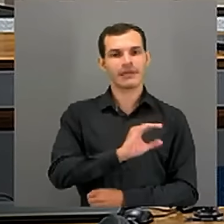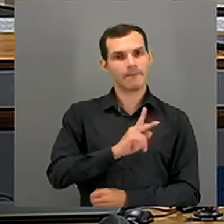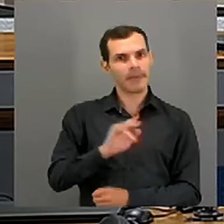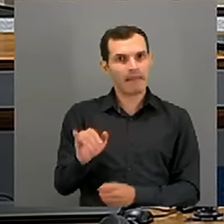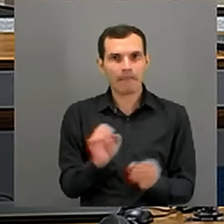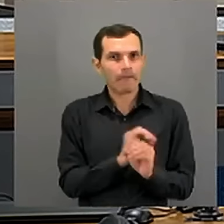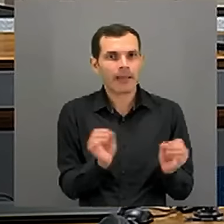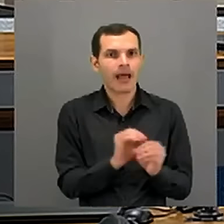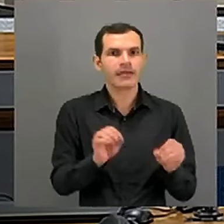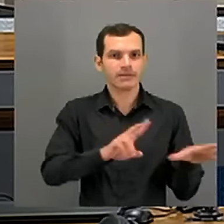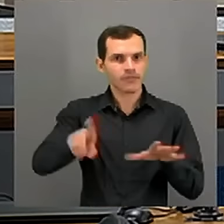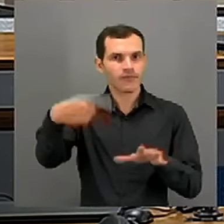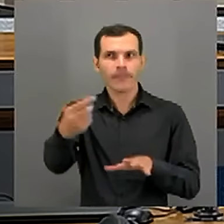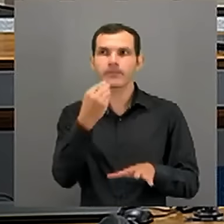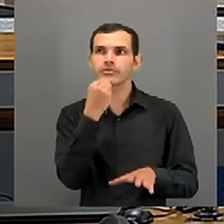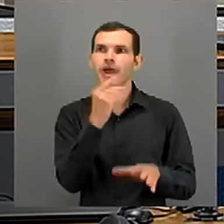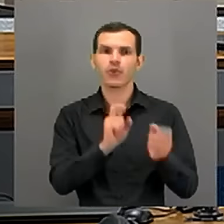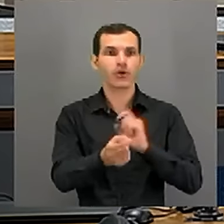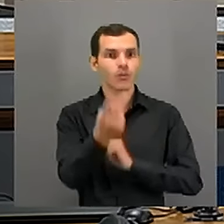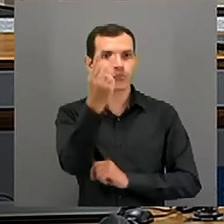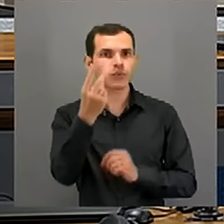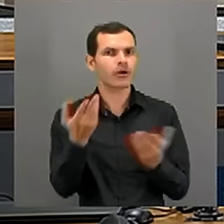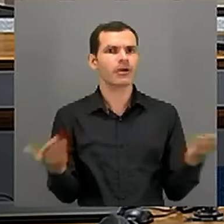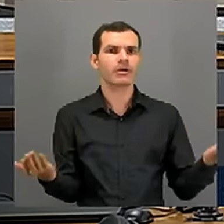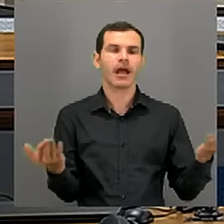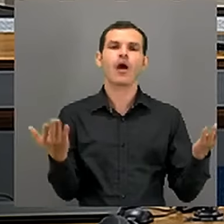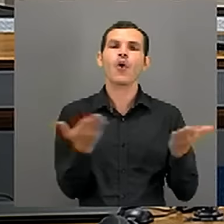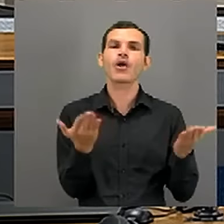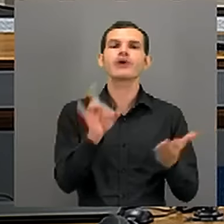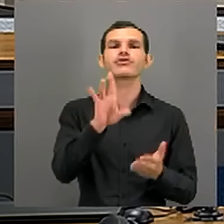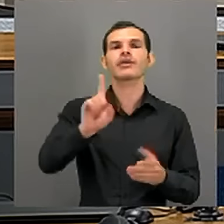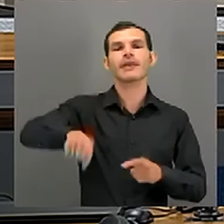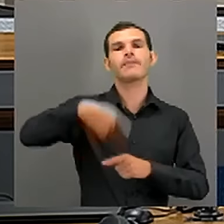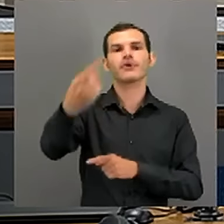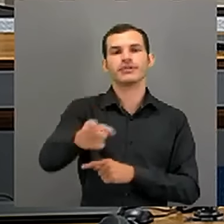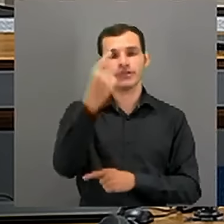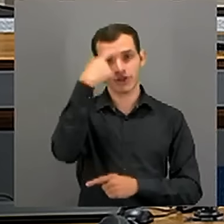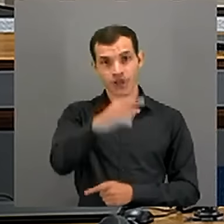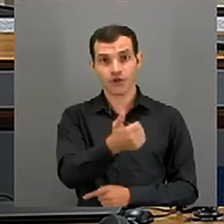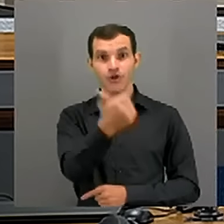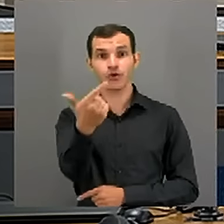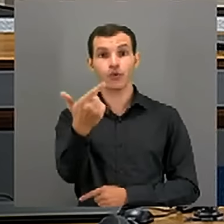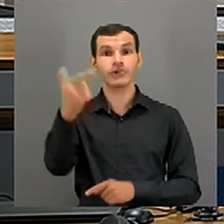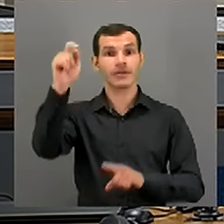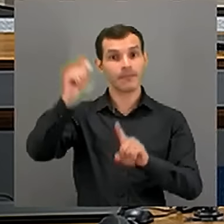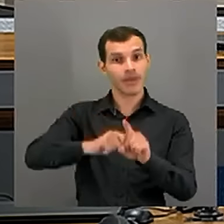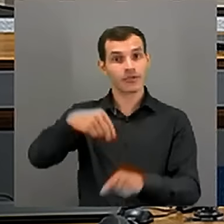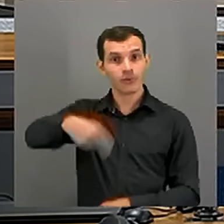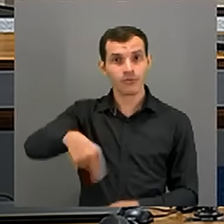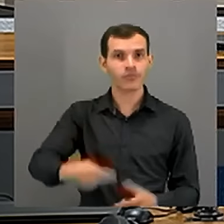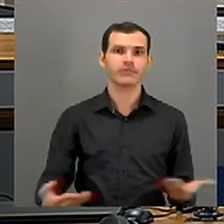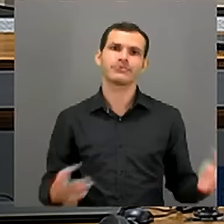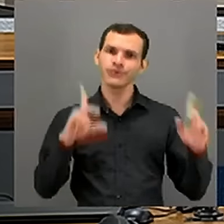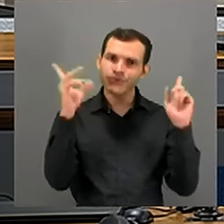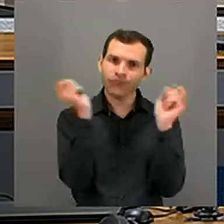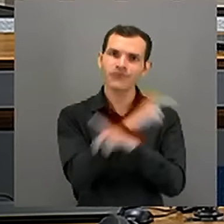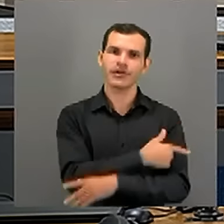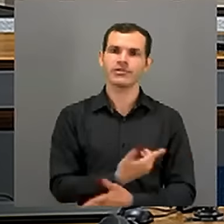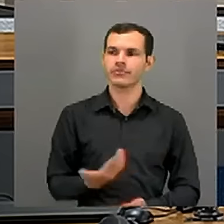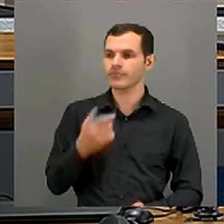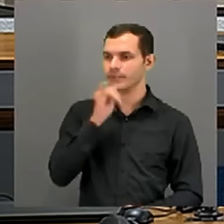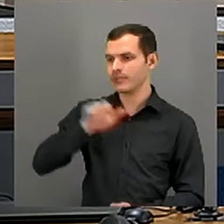que vem, a gente só vai voltar agora no dia 12 de novembro. Olha a dificuldade de um homem público como